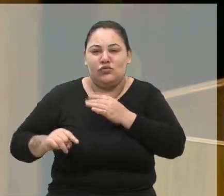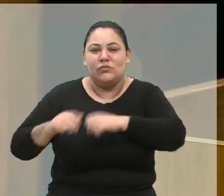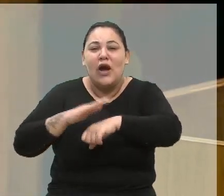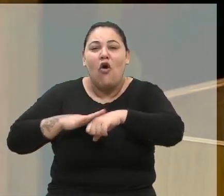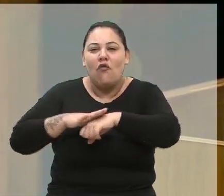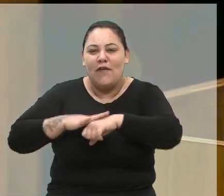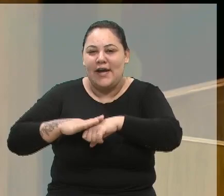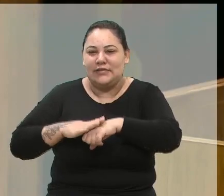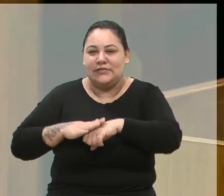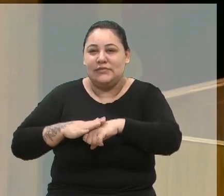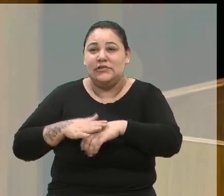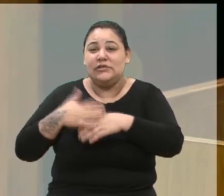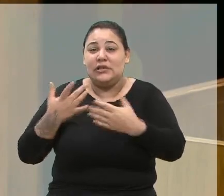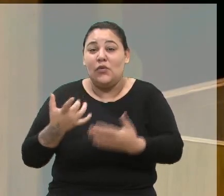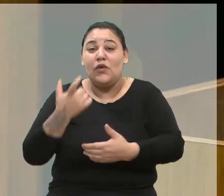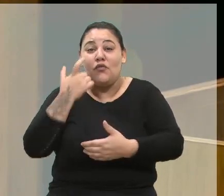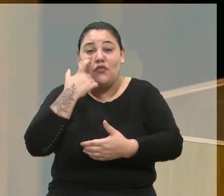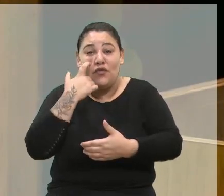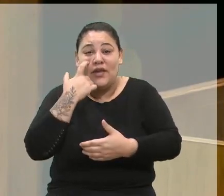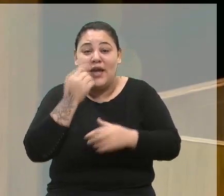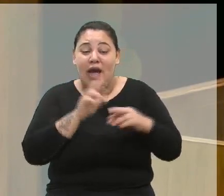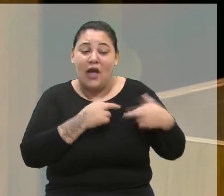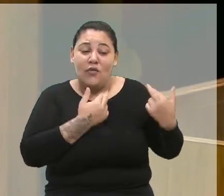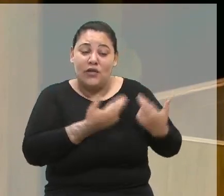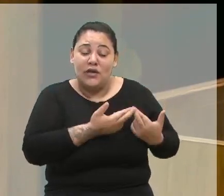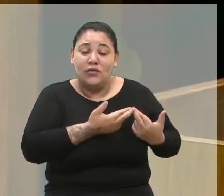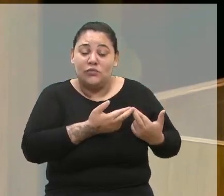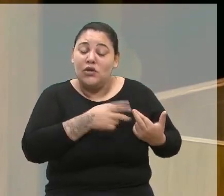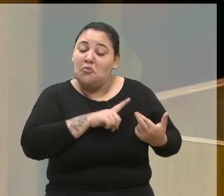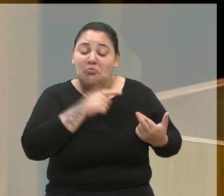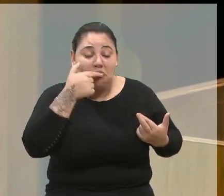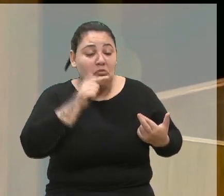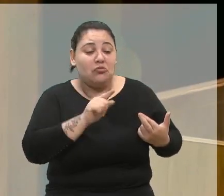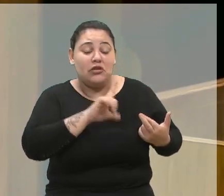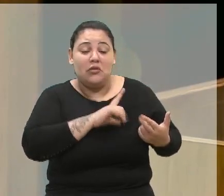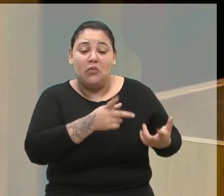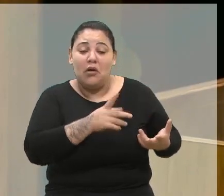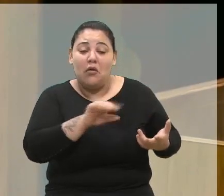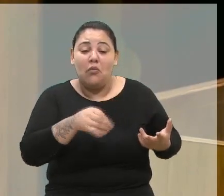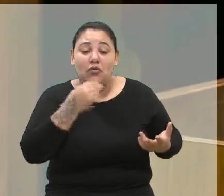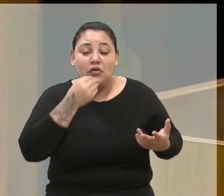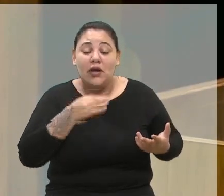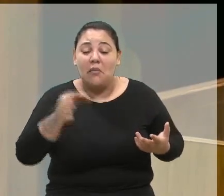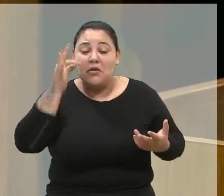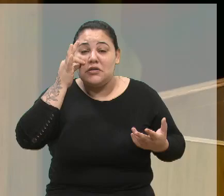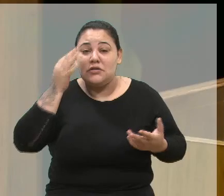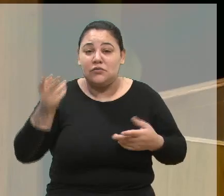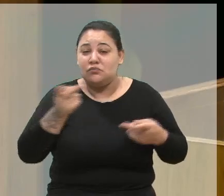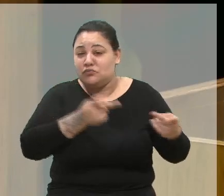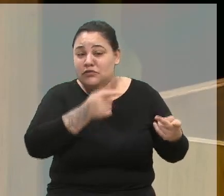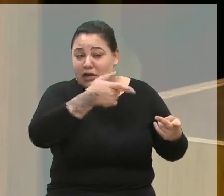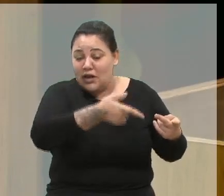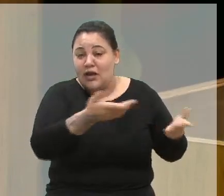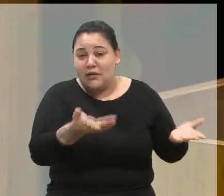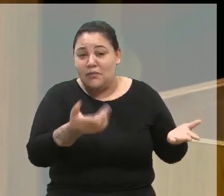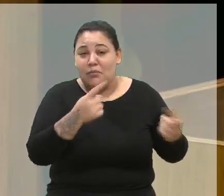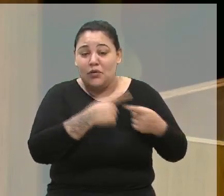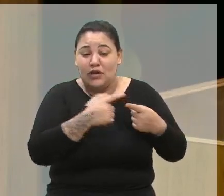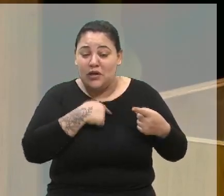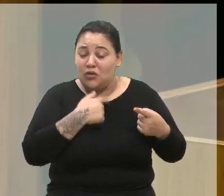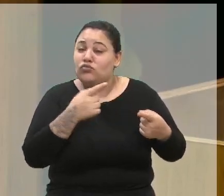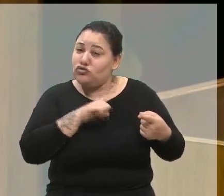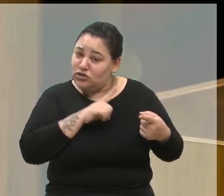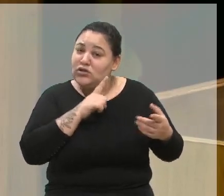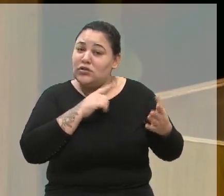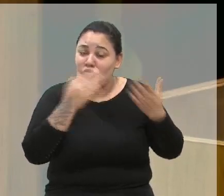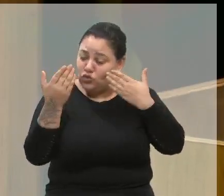essa representação como uma oportunidade, de fato, de ir até lá, para que a gente pudesse tirar as nossas dúvidas e